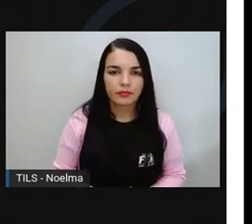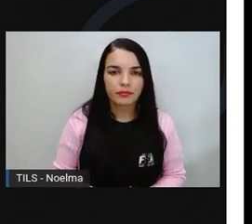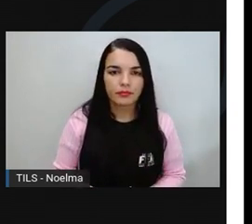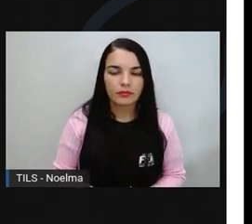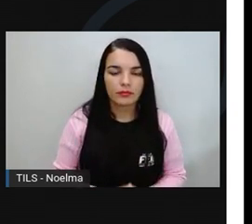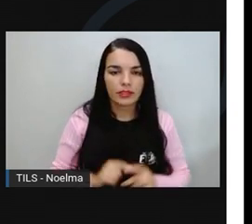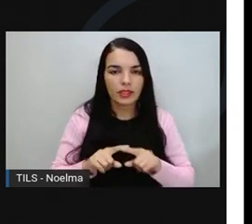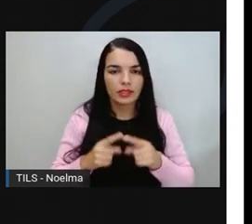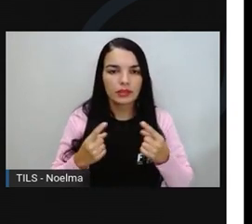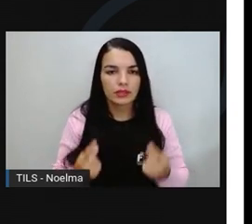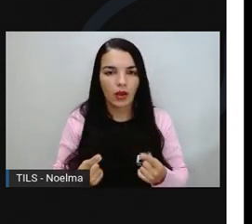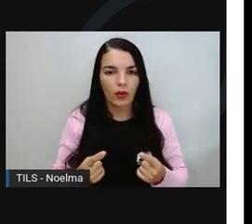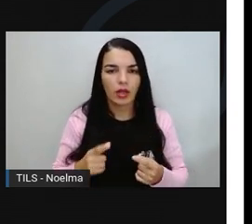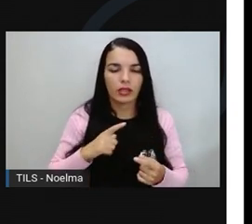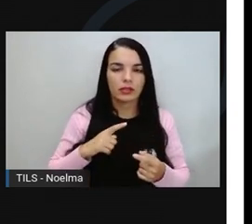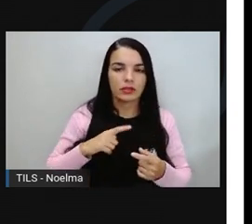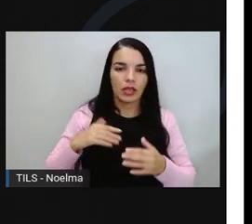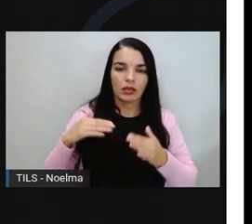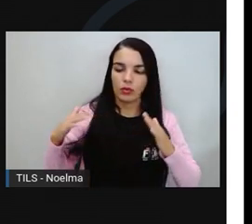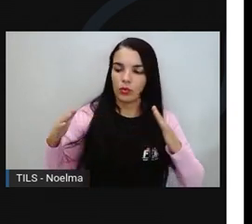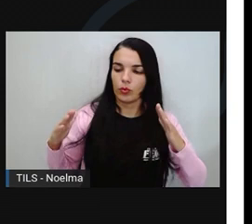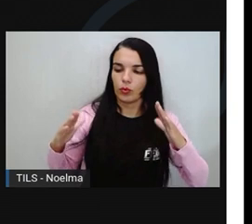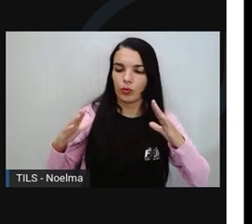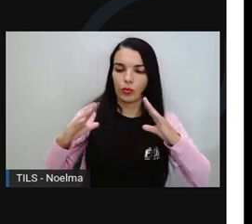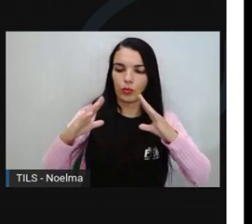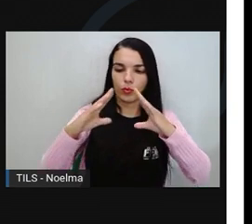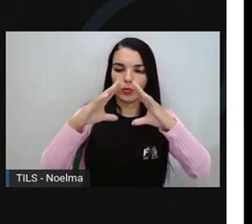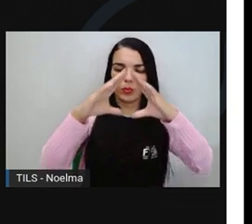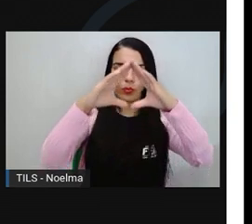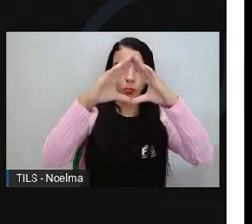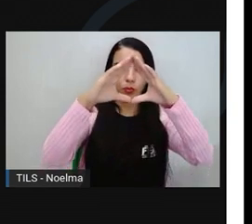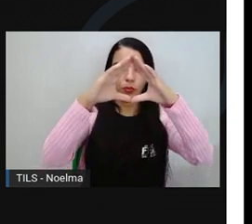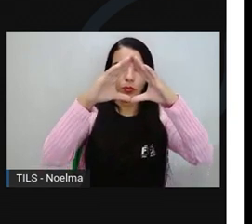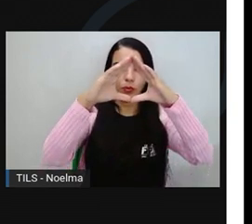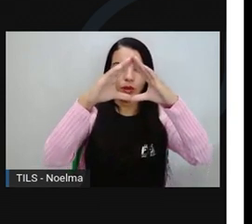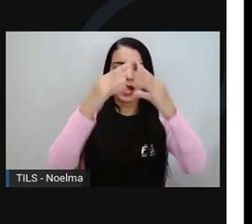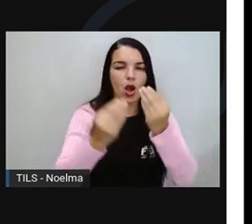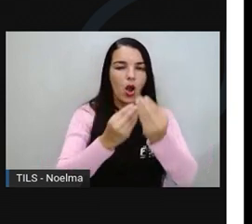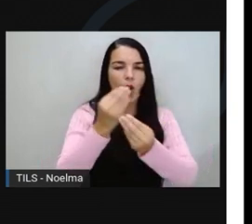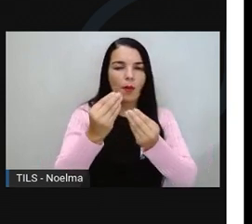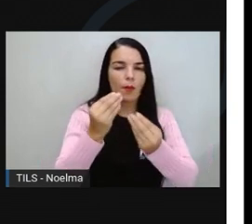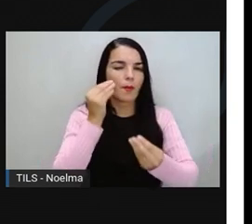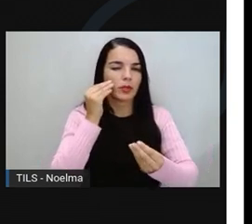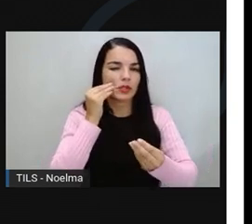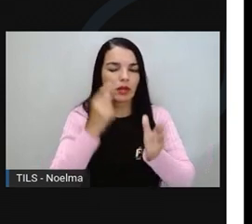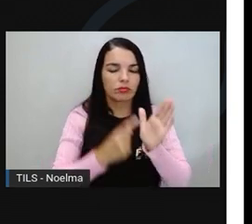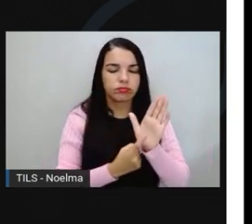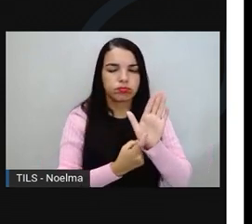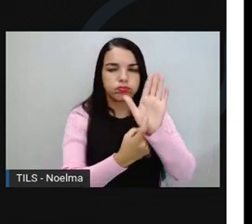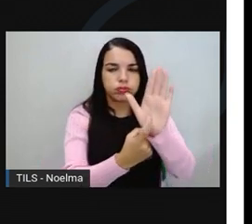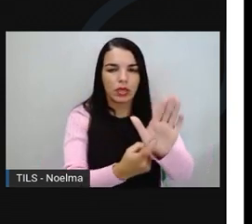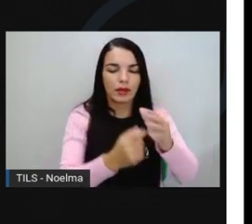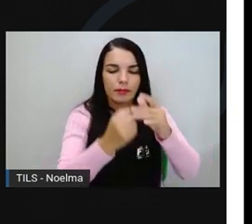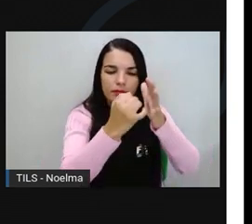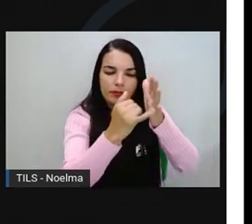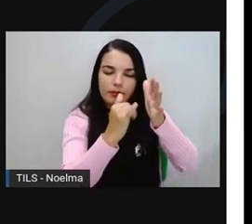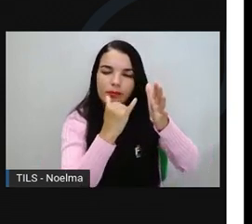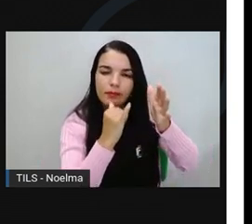Dessa forma, vai se desenhando uma pirâmide que mostra como a energia se dissipa ao longo da cadeia